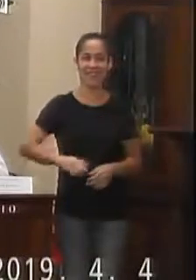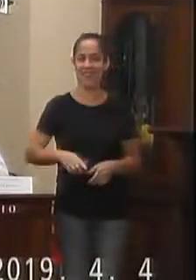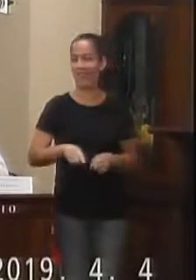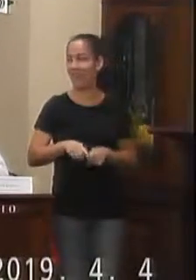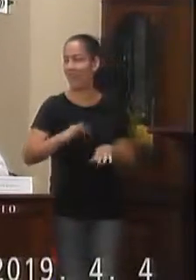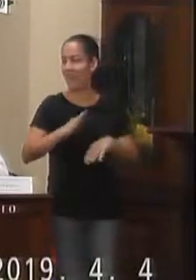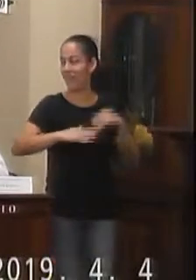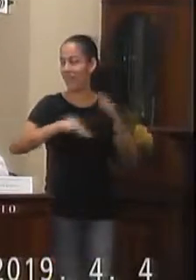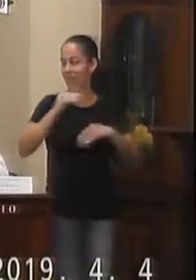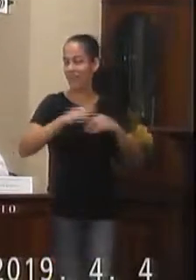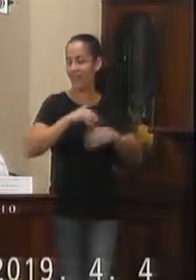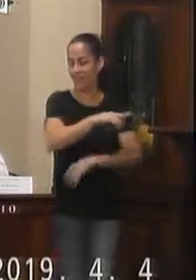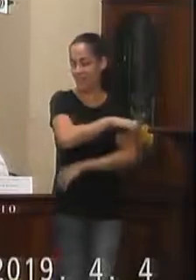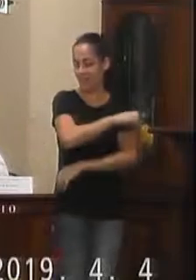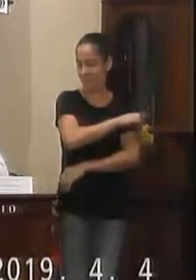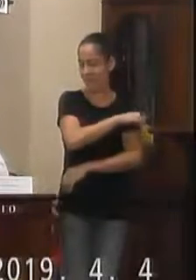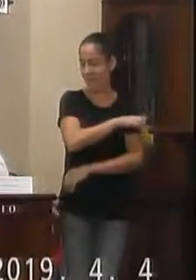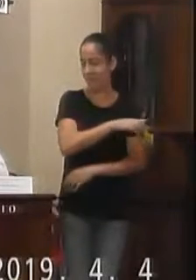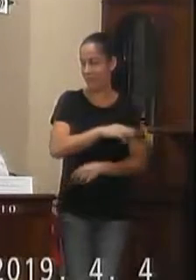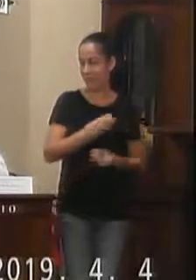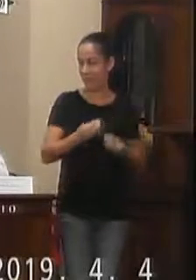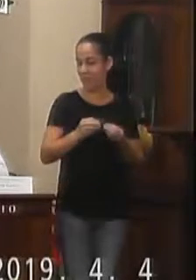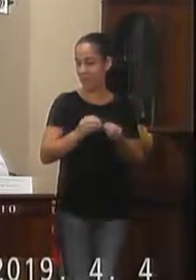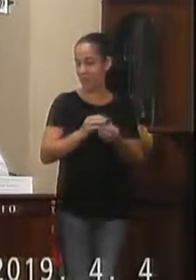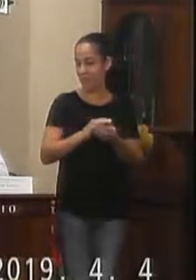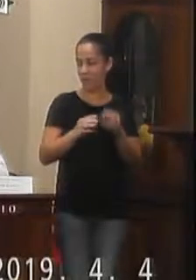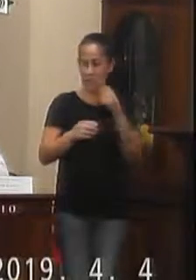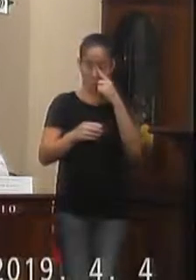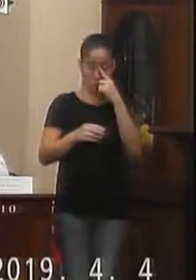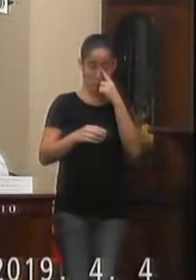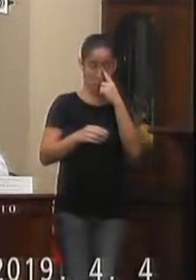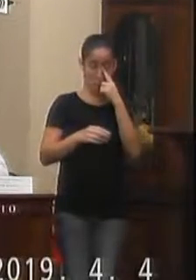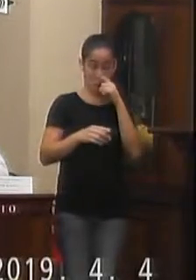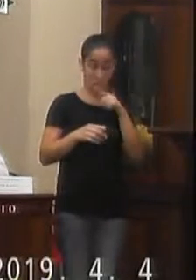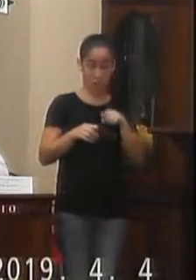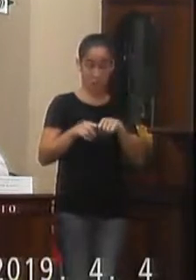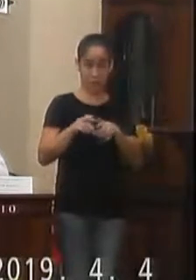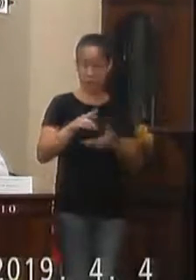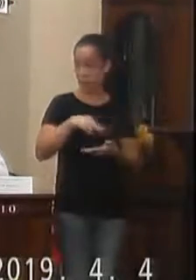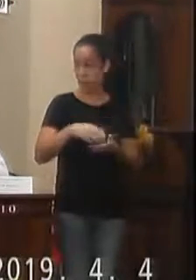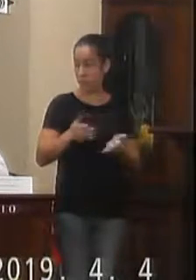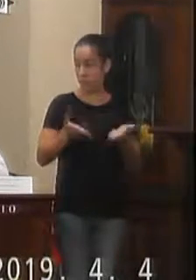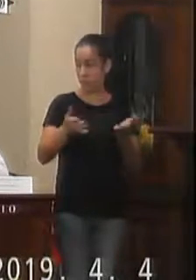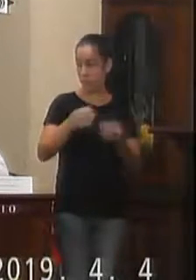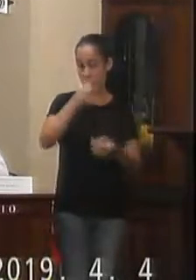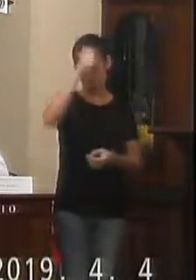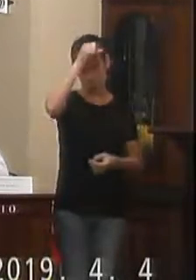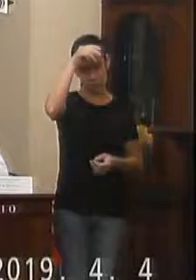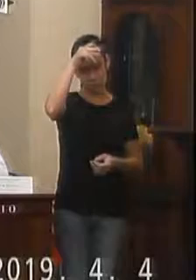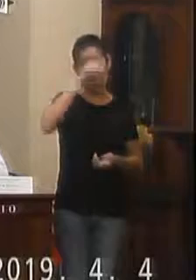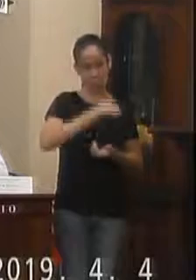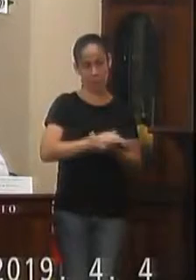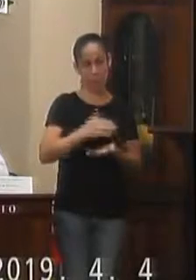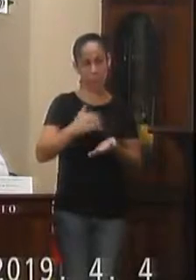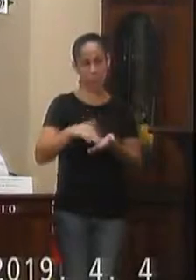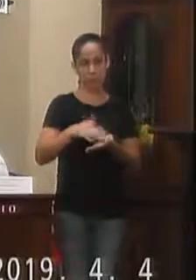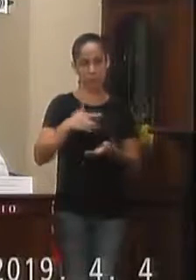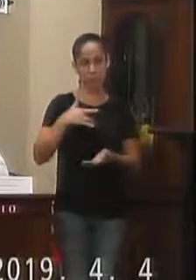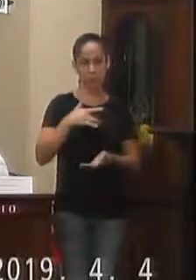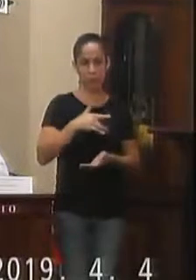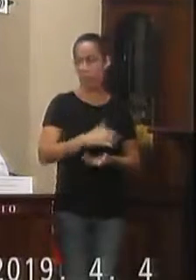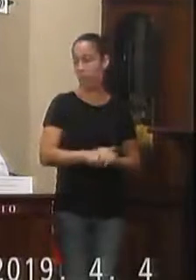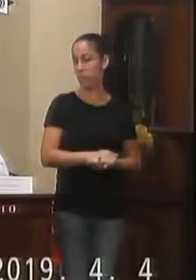os profissionais de enfermagem, técnicos, auxiliares e enfermeiros. Lembrando que esse requerimento é encaminhado ao prefeito, à secretária